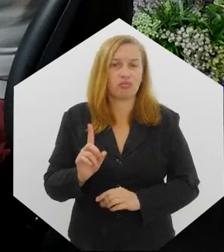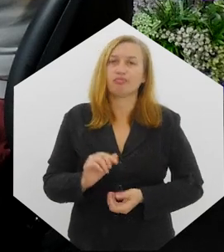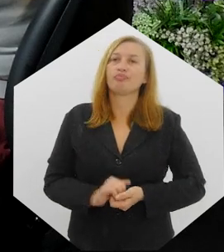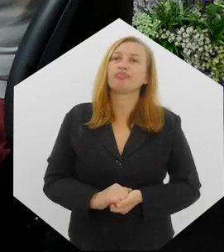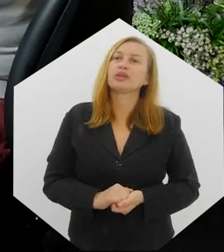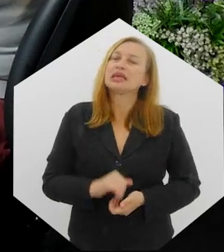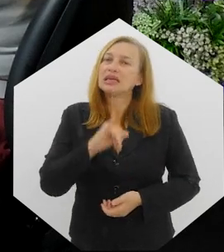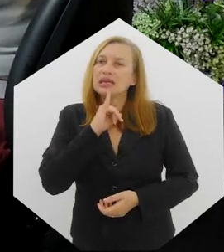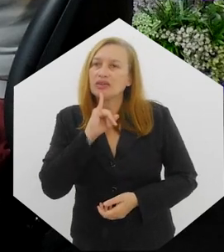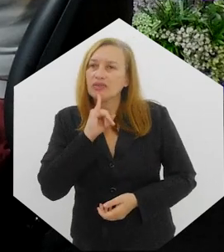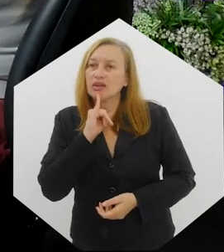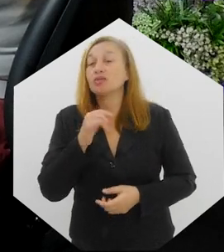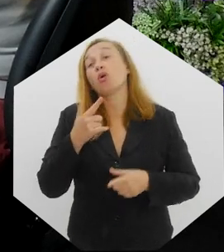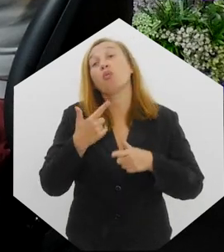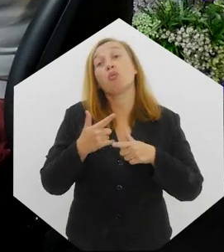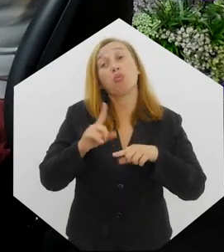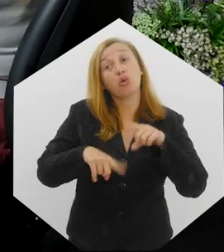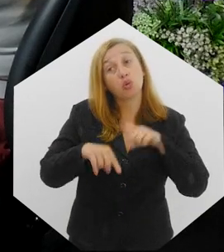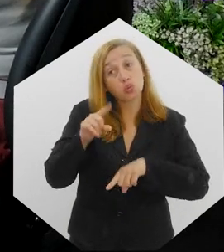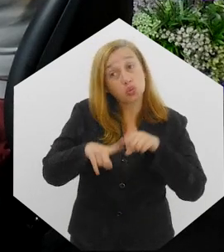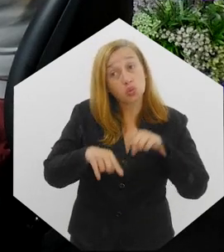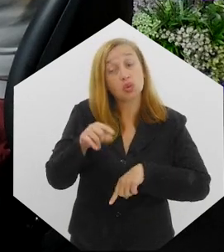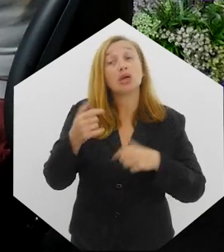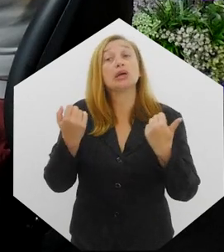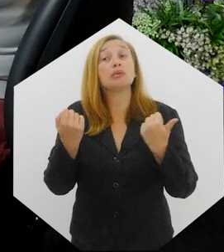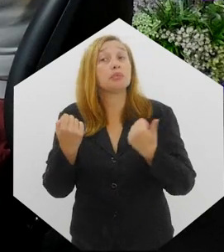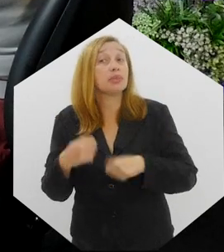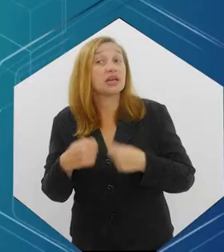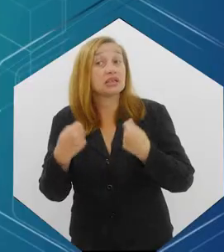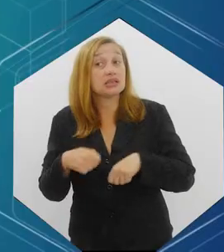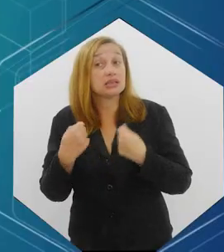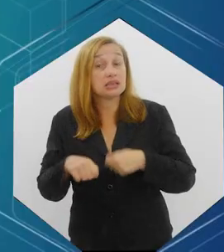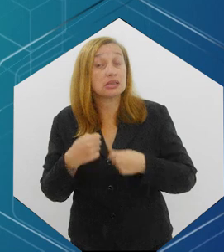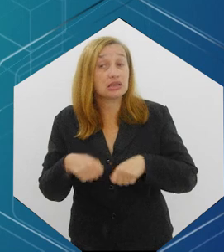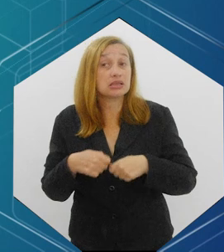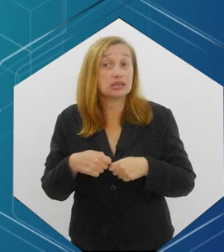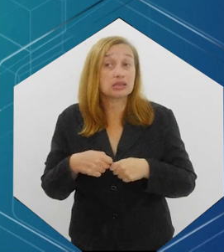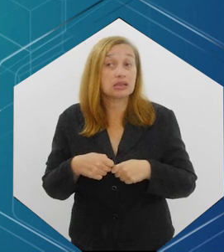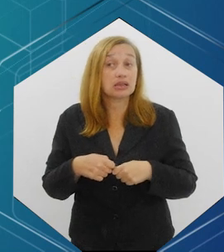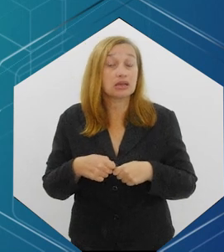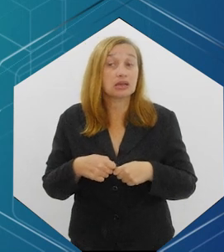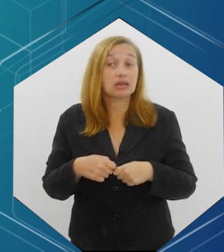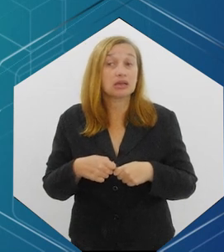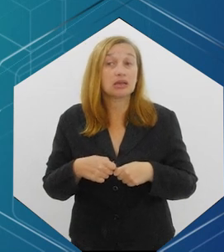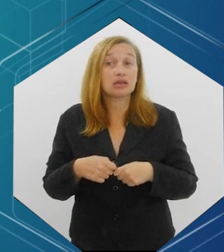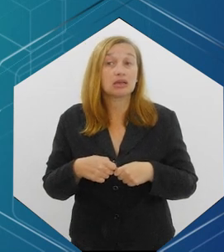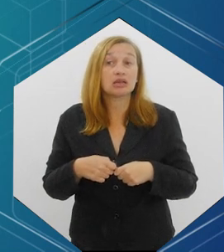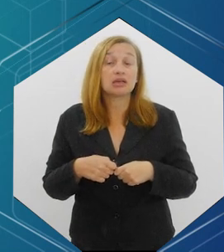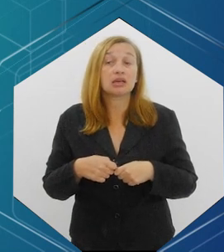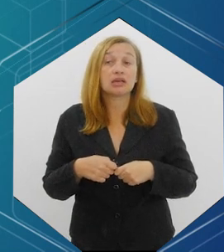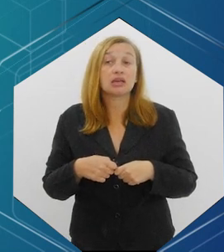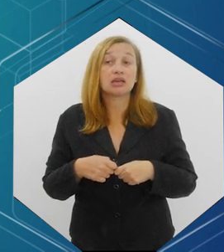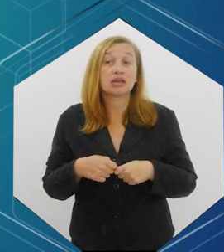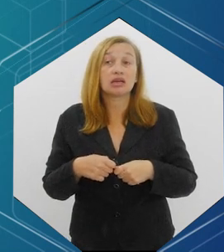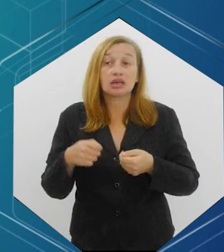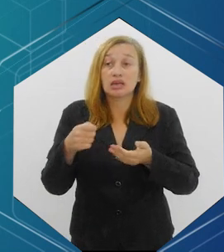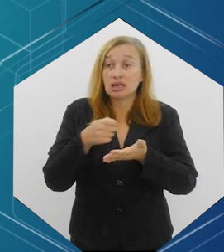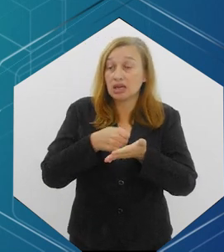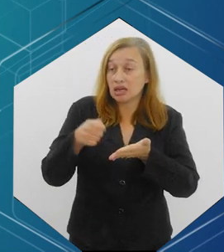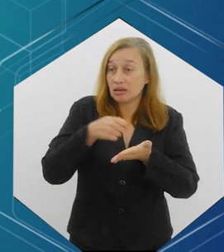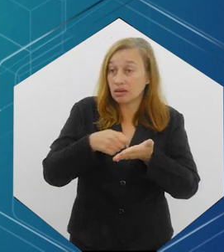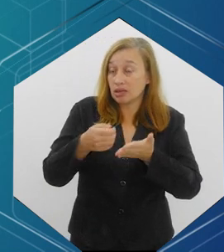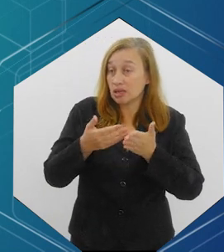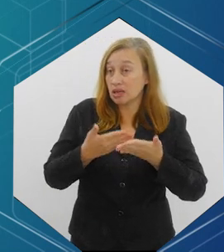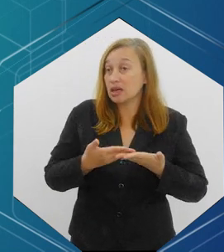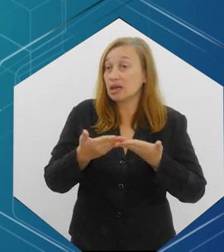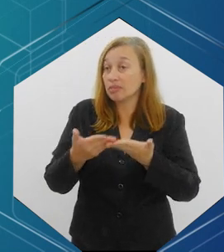vida online. Não é assim. Infelizmente, esse é um produto que deve ser, ao ser prescrito para o paciente,